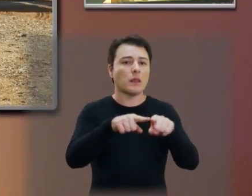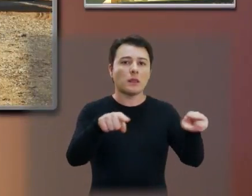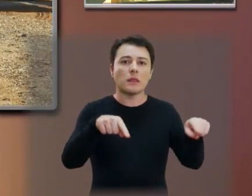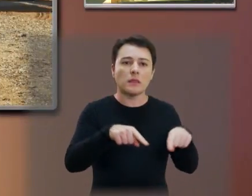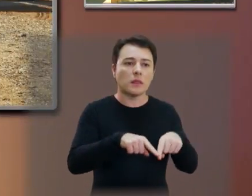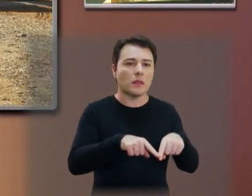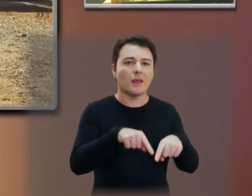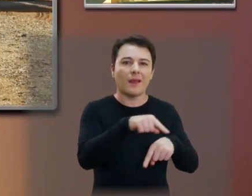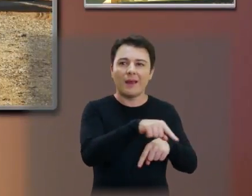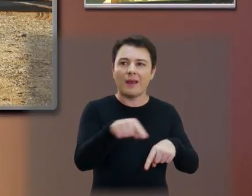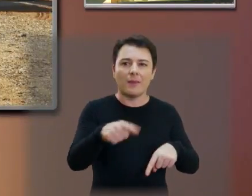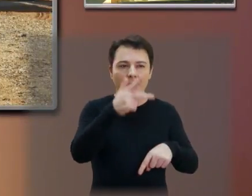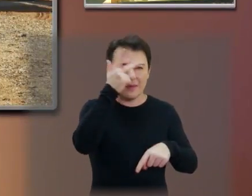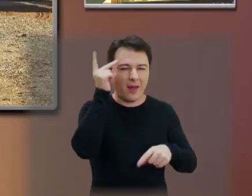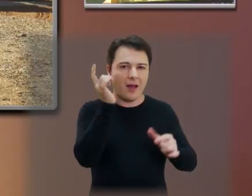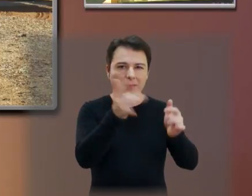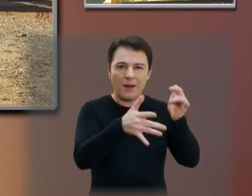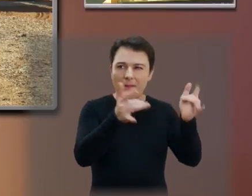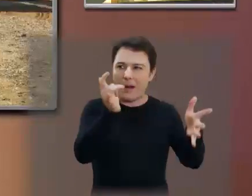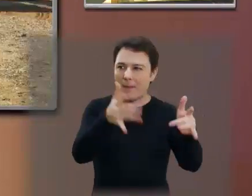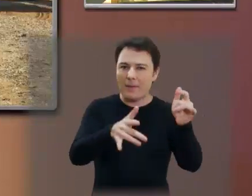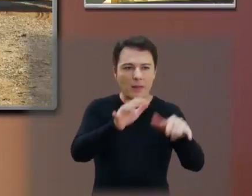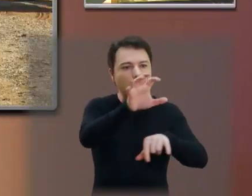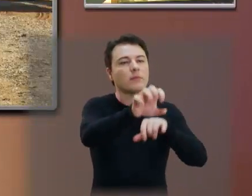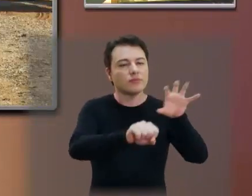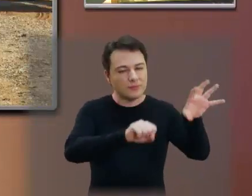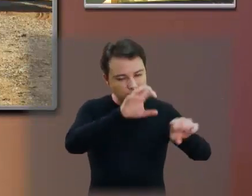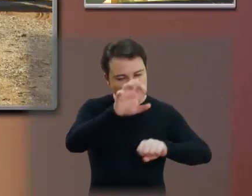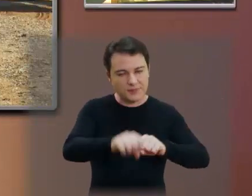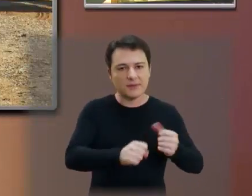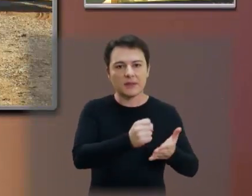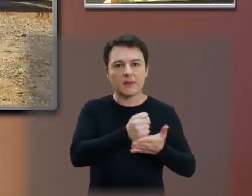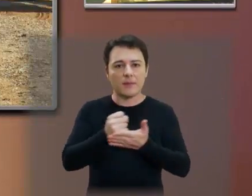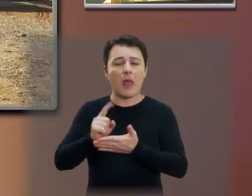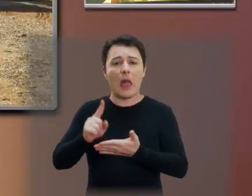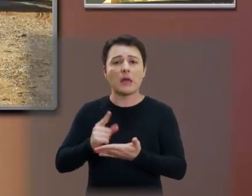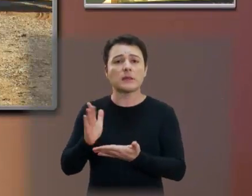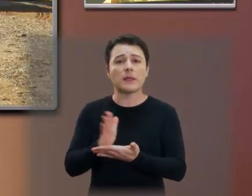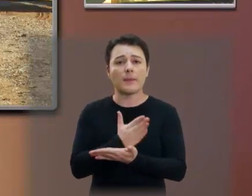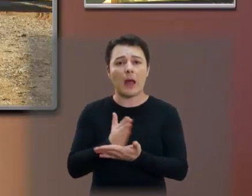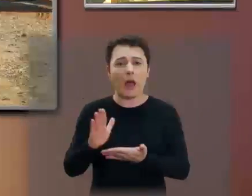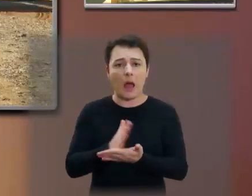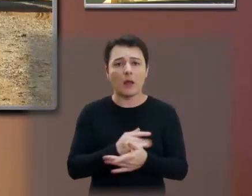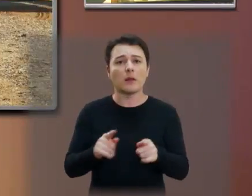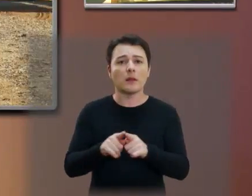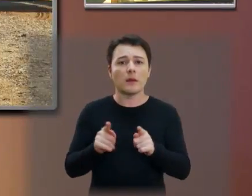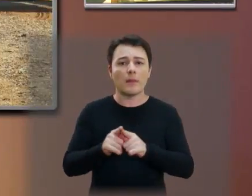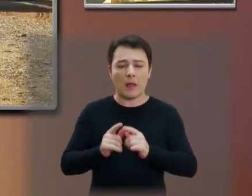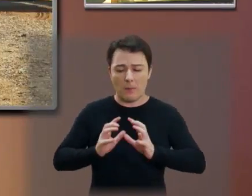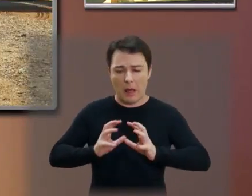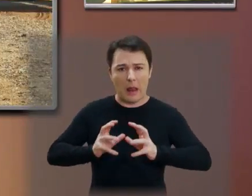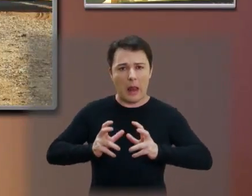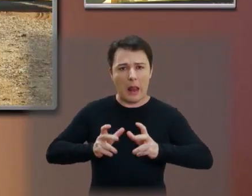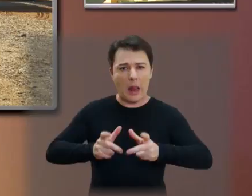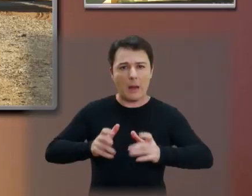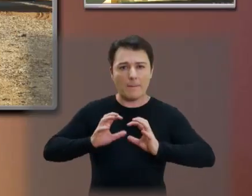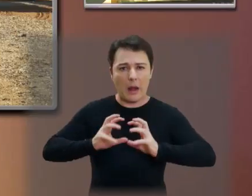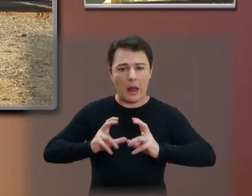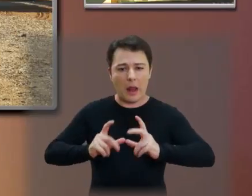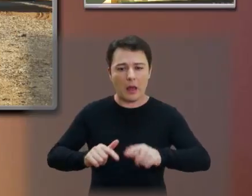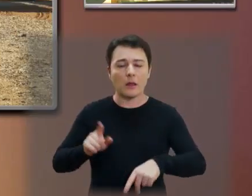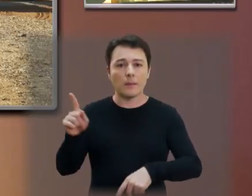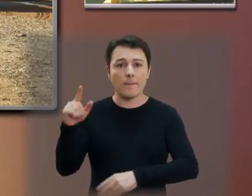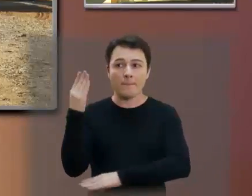ruas que a população joga. Você tem uma noção como é que é feito, é separado, é triturado, é moído, a madeira está